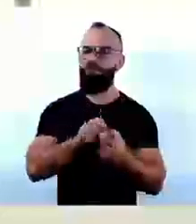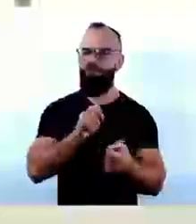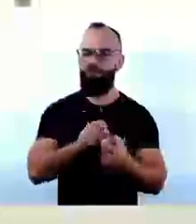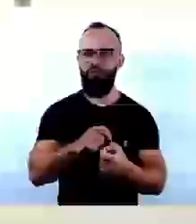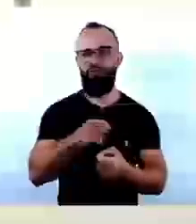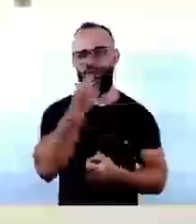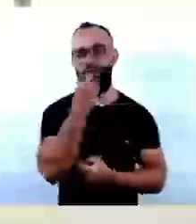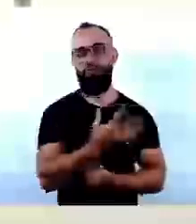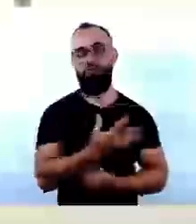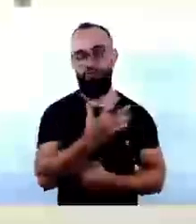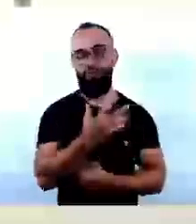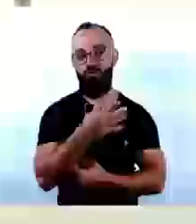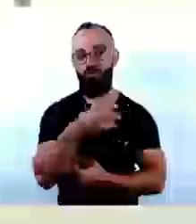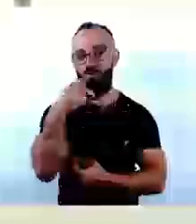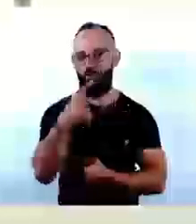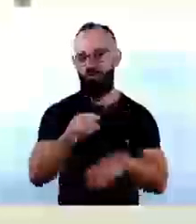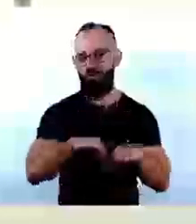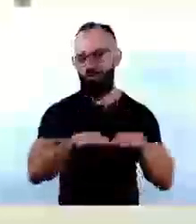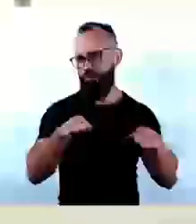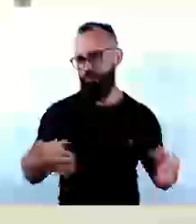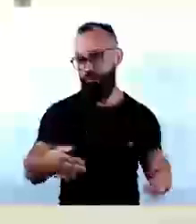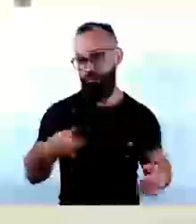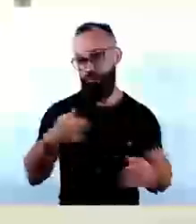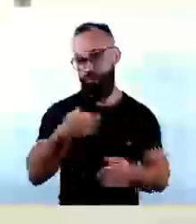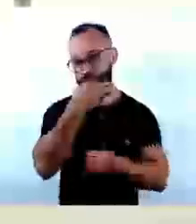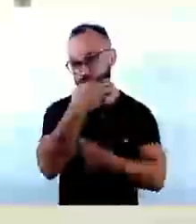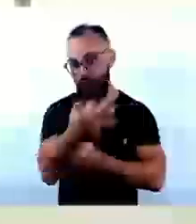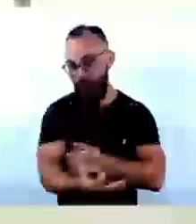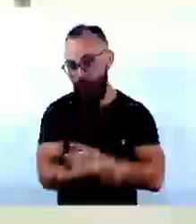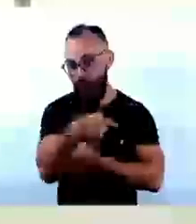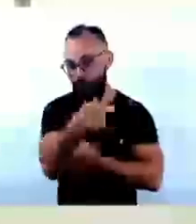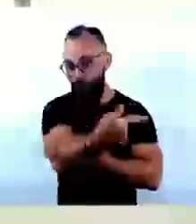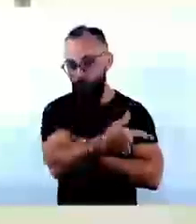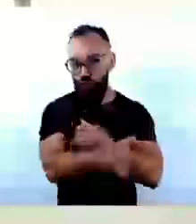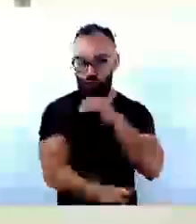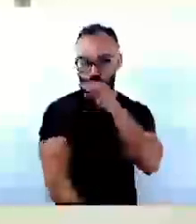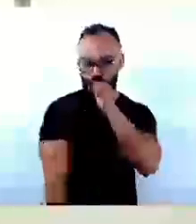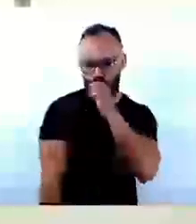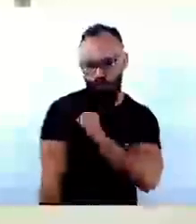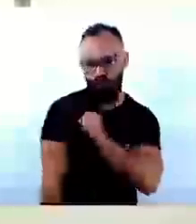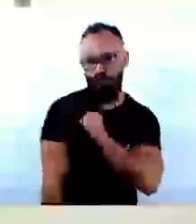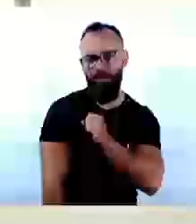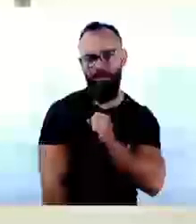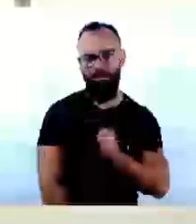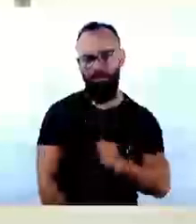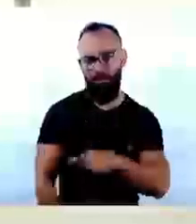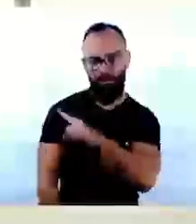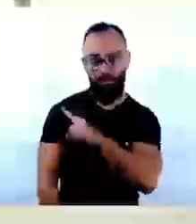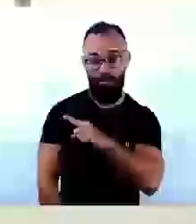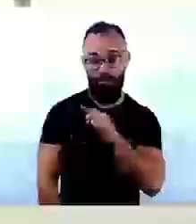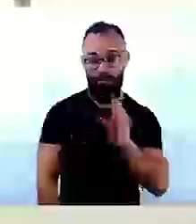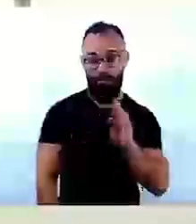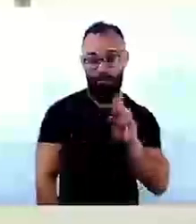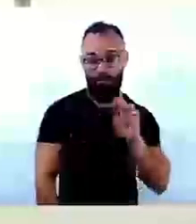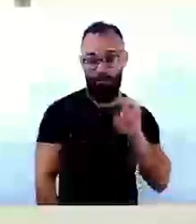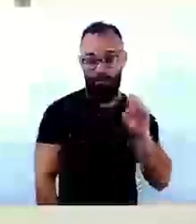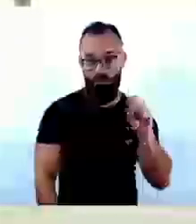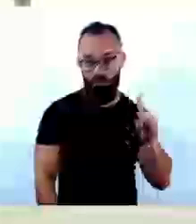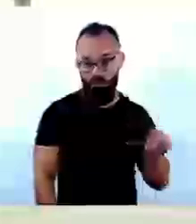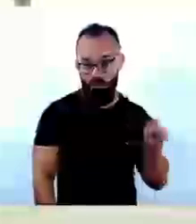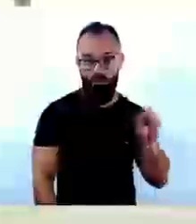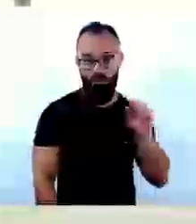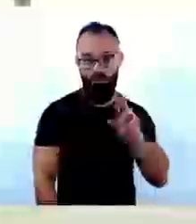bacana pelo seu gabinete uma sugestão quem sabe o próximo sábado e lá para três diacho né Eu acho que é uma comunidade bem bacana E precisa de atendimento